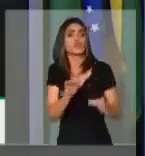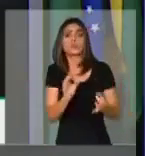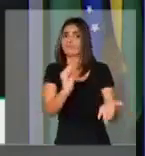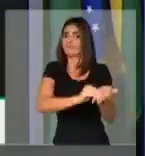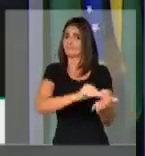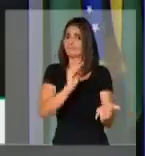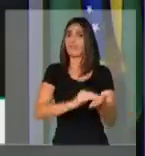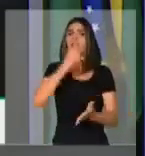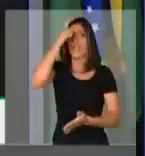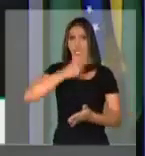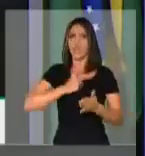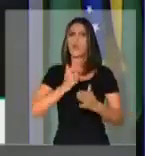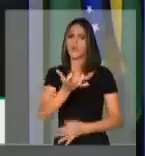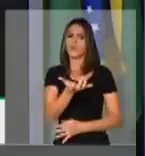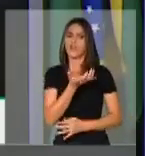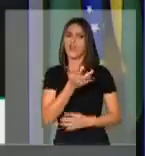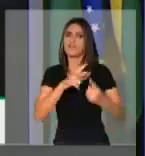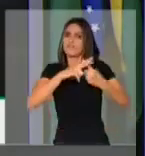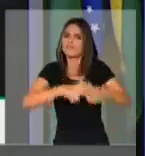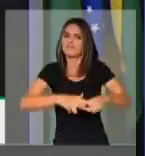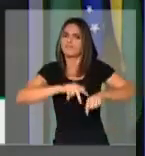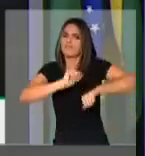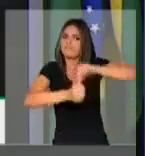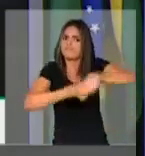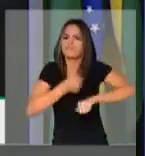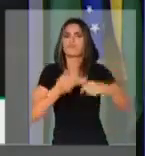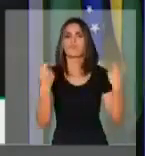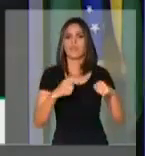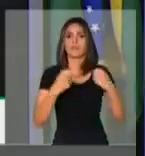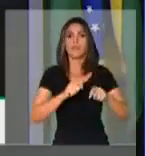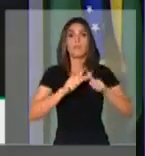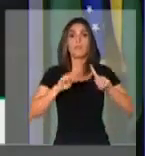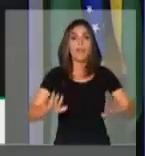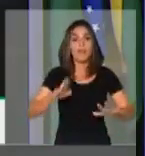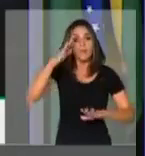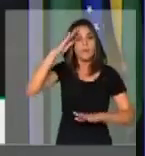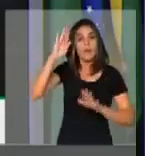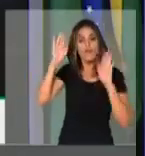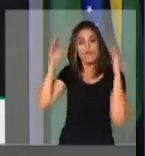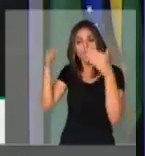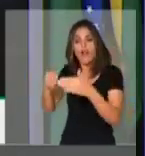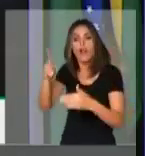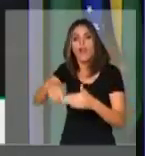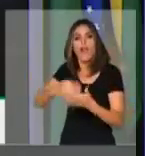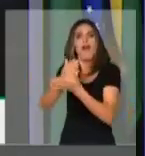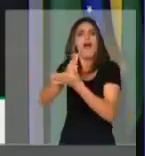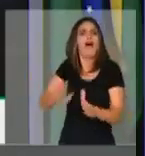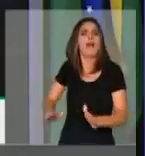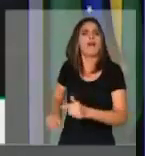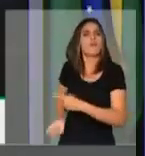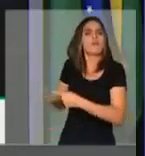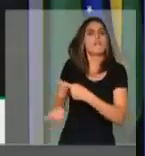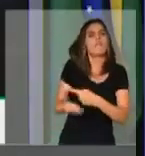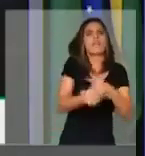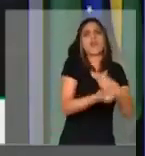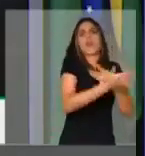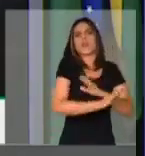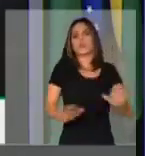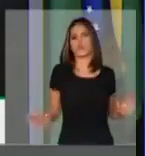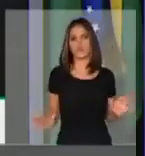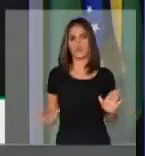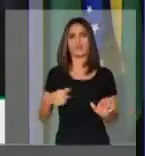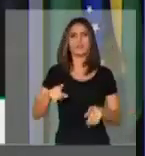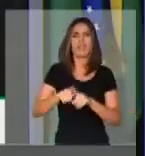da reforma, mas uma reforma que tenha como principal foco o combate aos privilégios e que não acabe